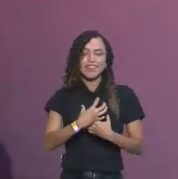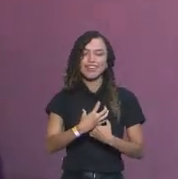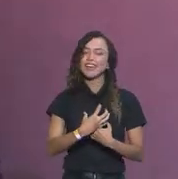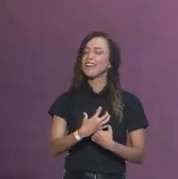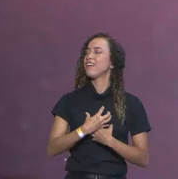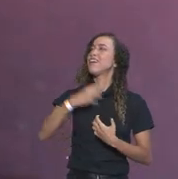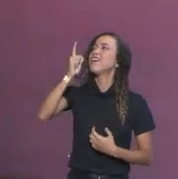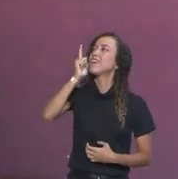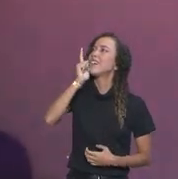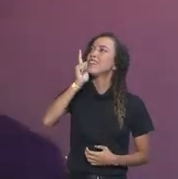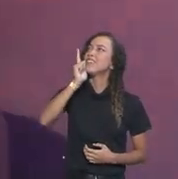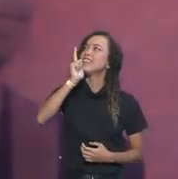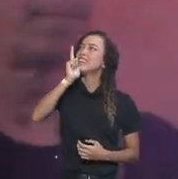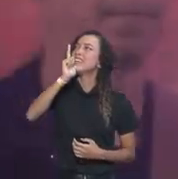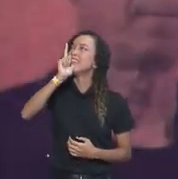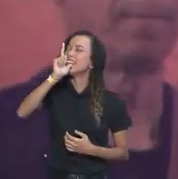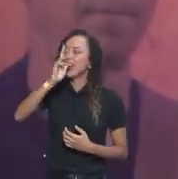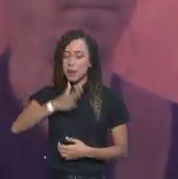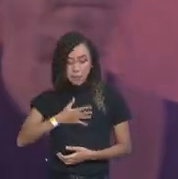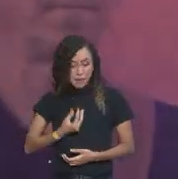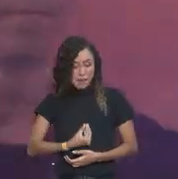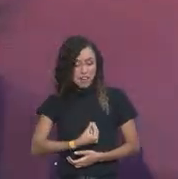coração amigo